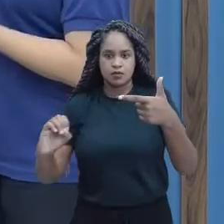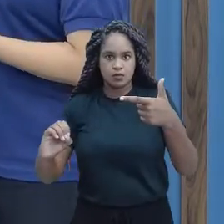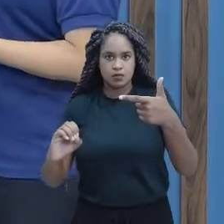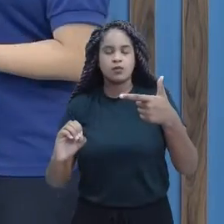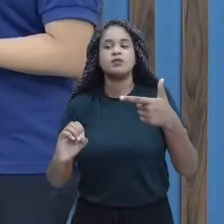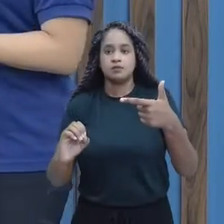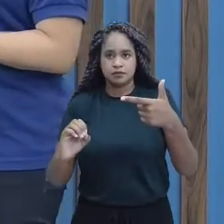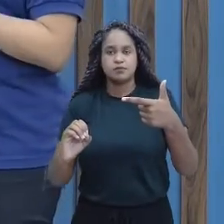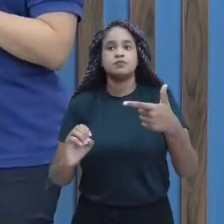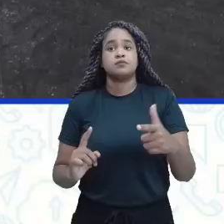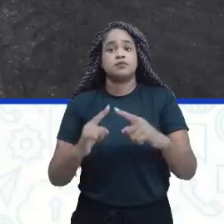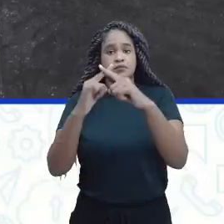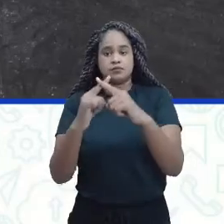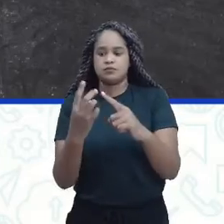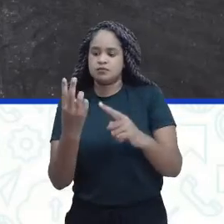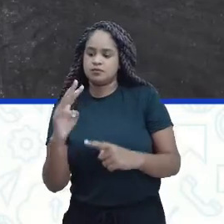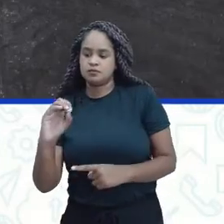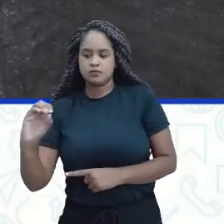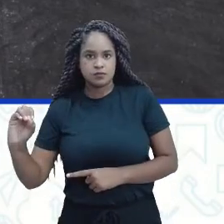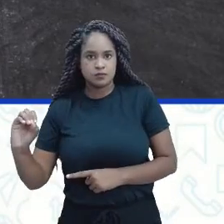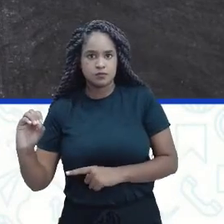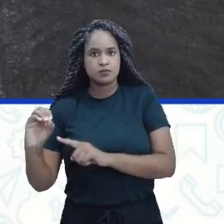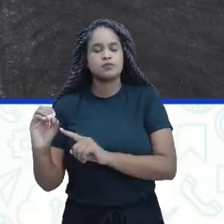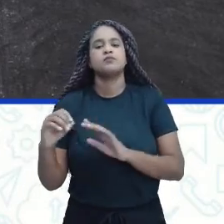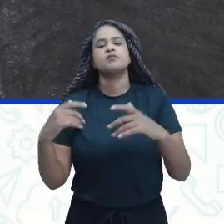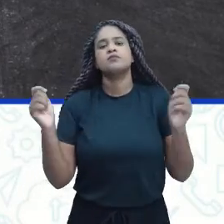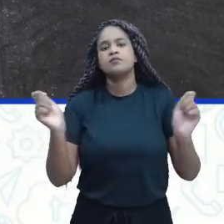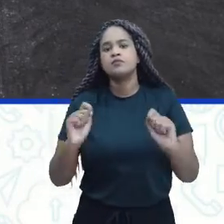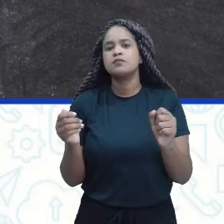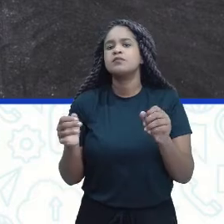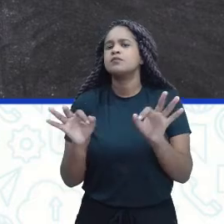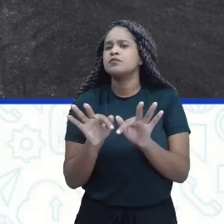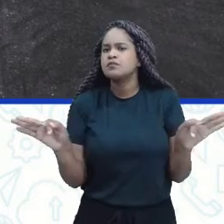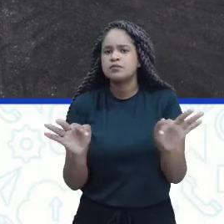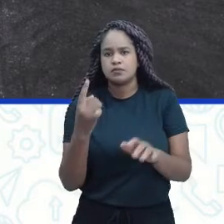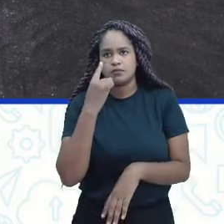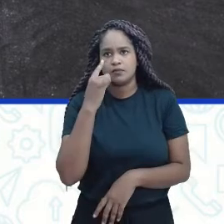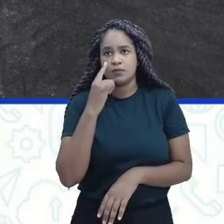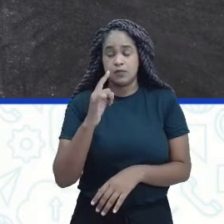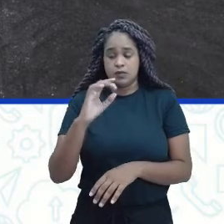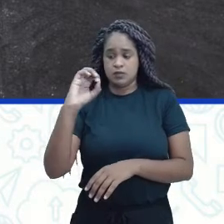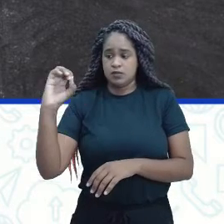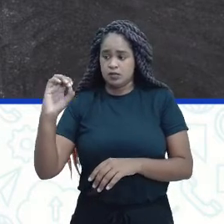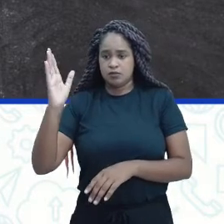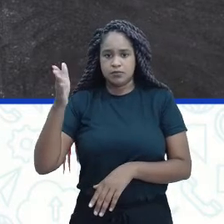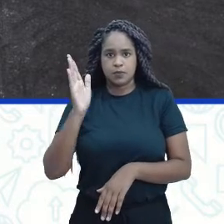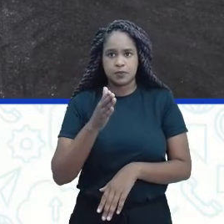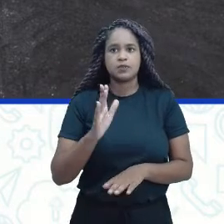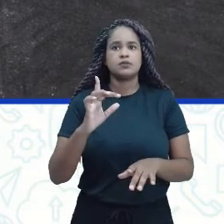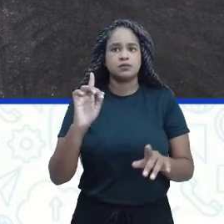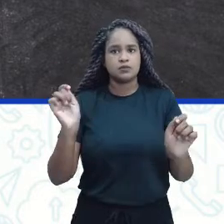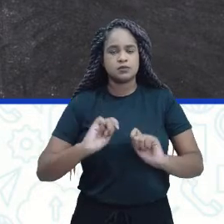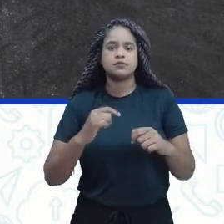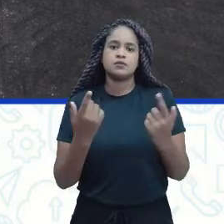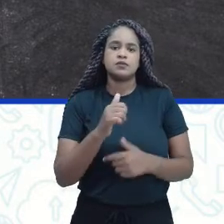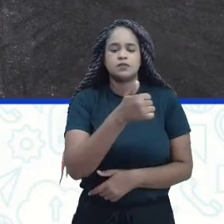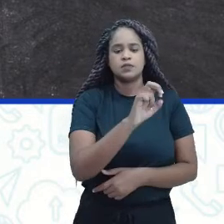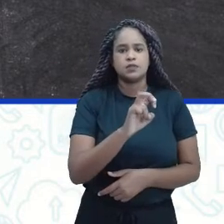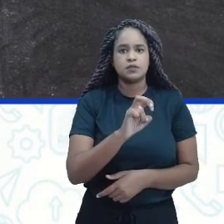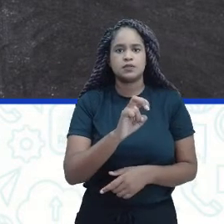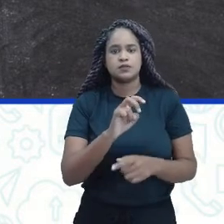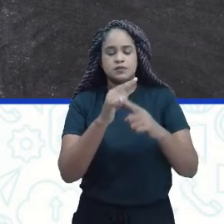estou multiplicando por 300. Então, a gente consegue simplificar esses zeros aí e ficamos com 15 vezes 3, que vai